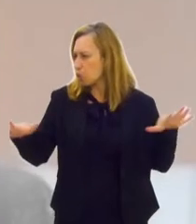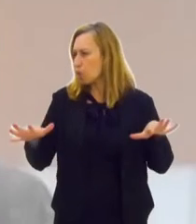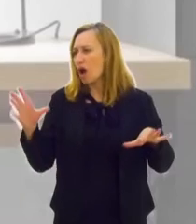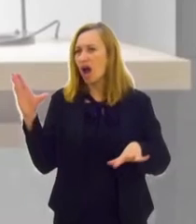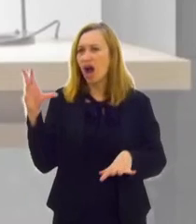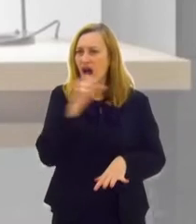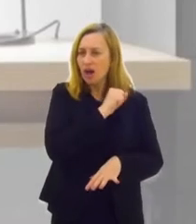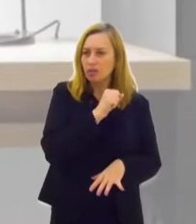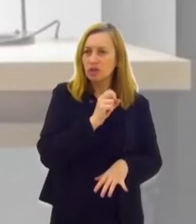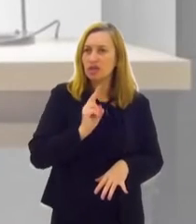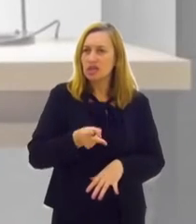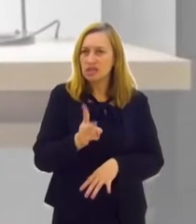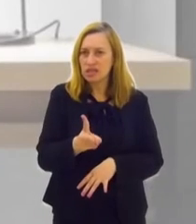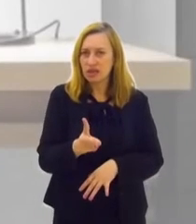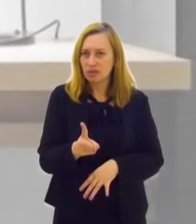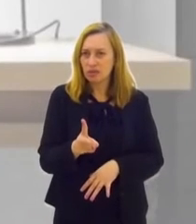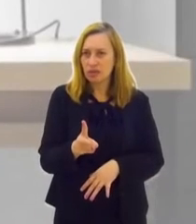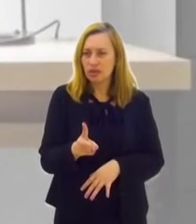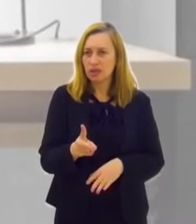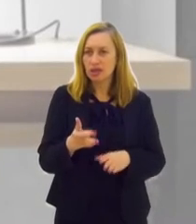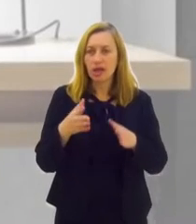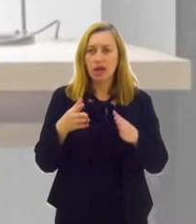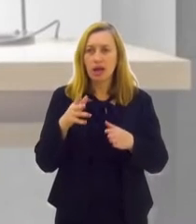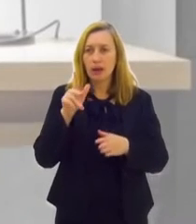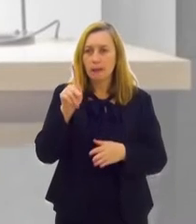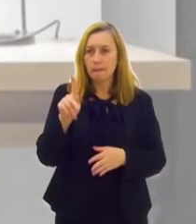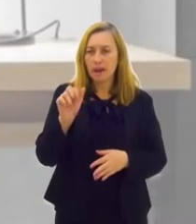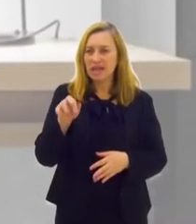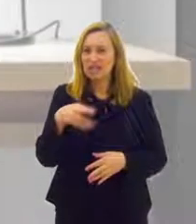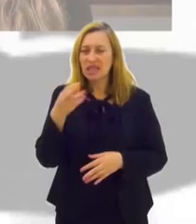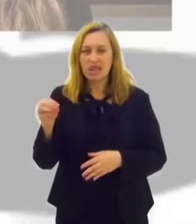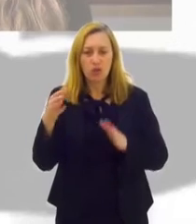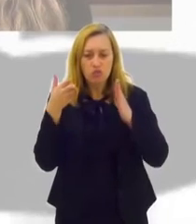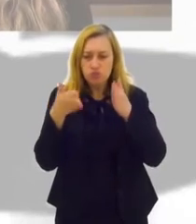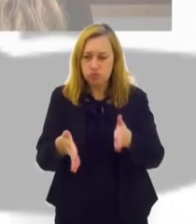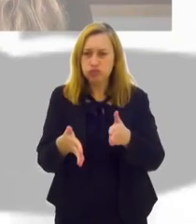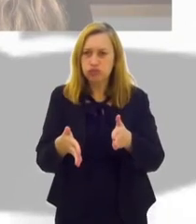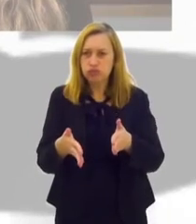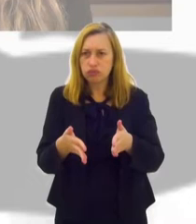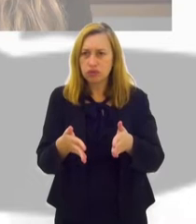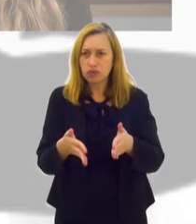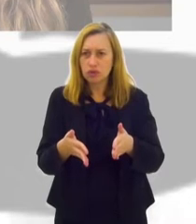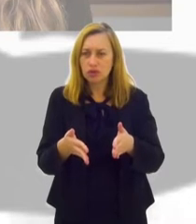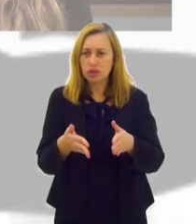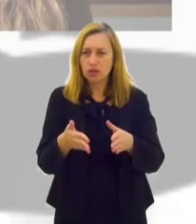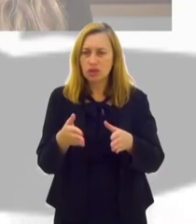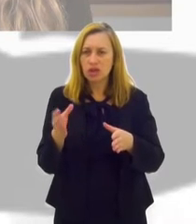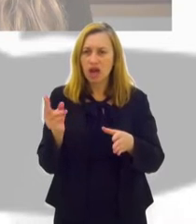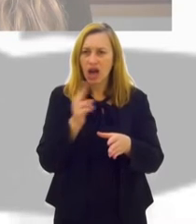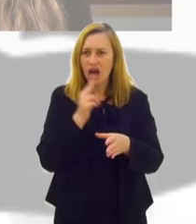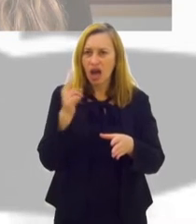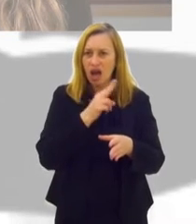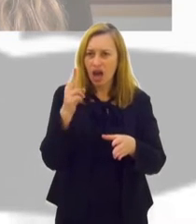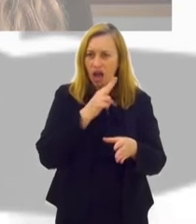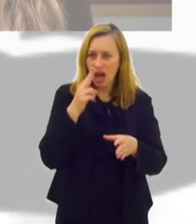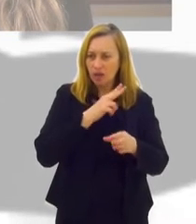disparo em massa, ele é sempre feito de forma muito padronizada, sequencial, né? Tem um ritmo muito claro de encaminhamento